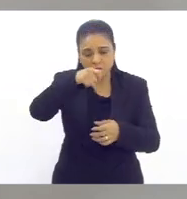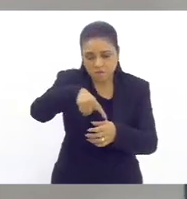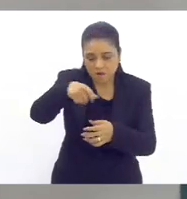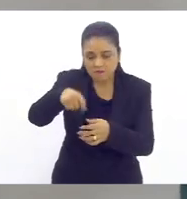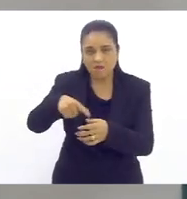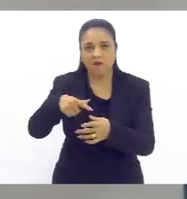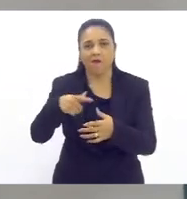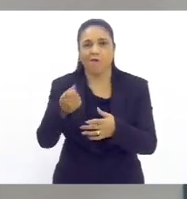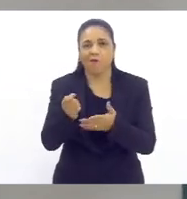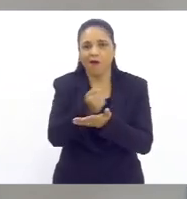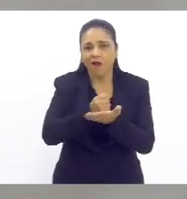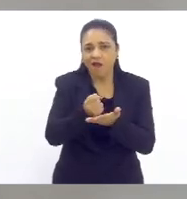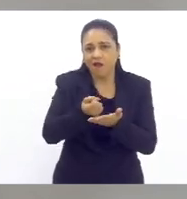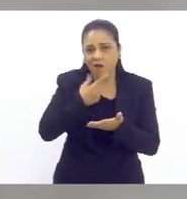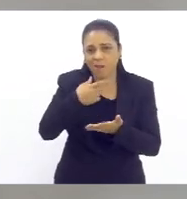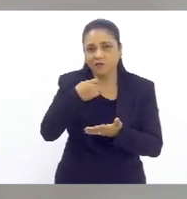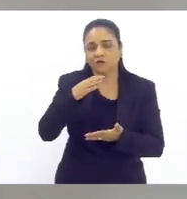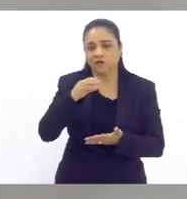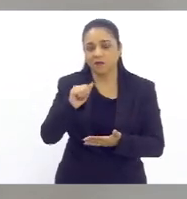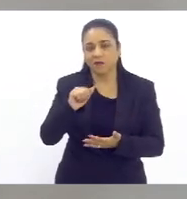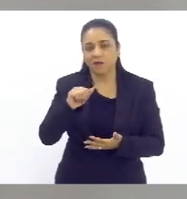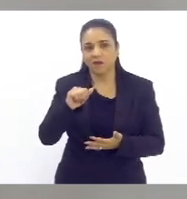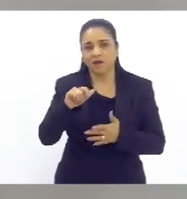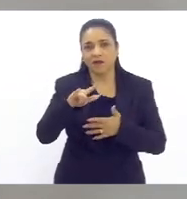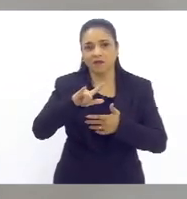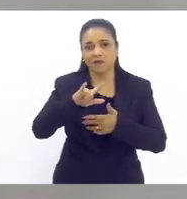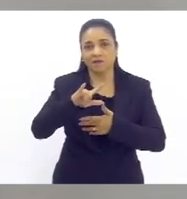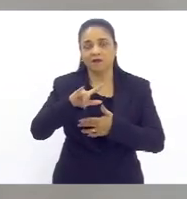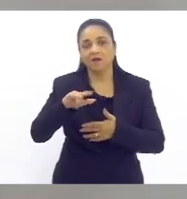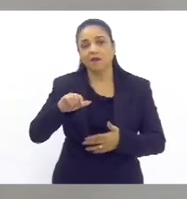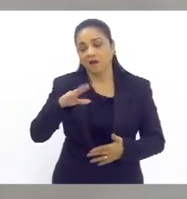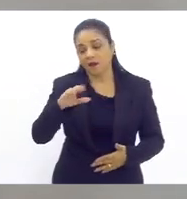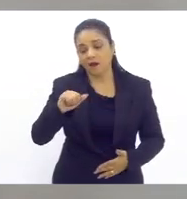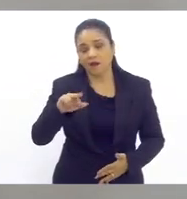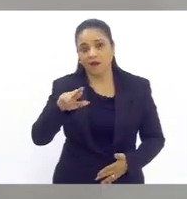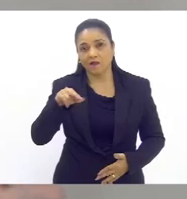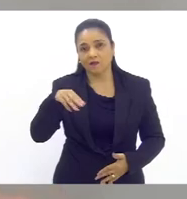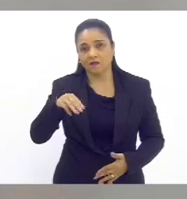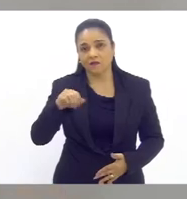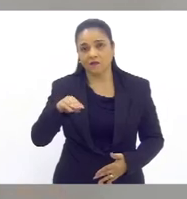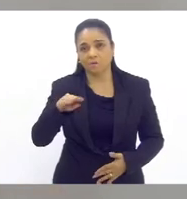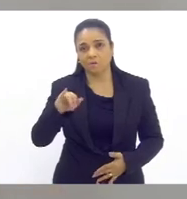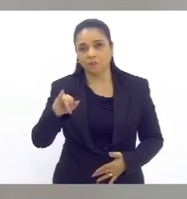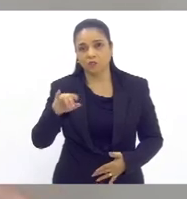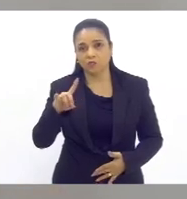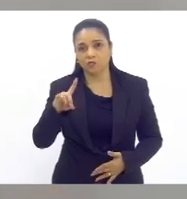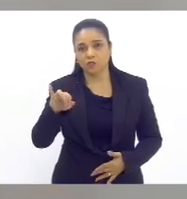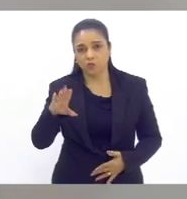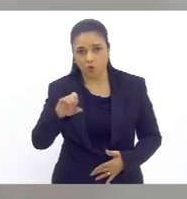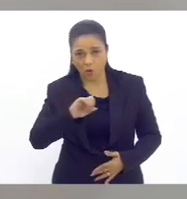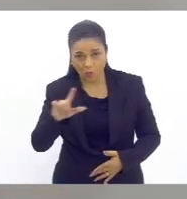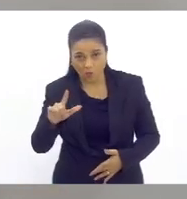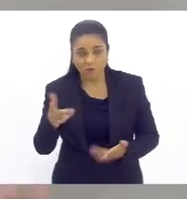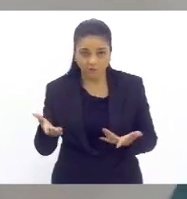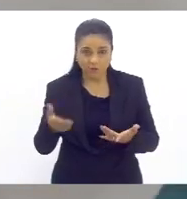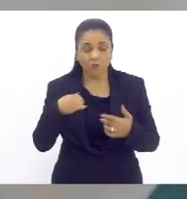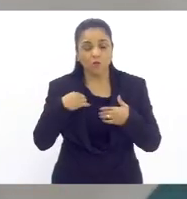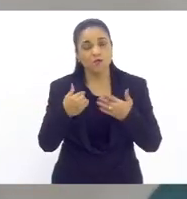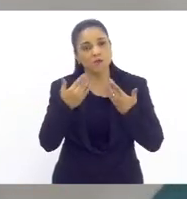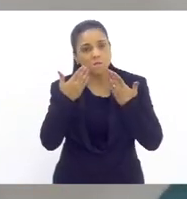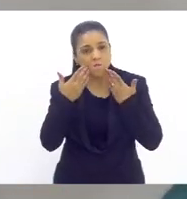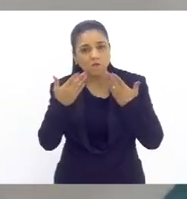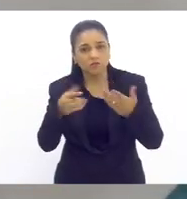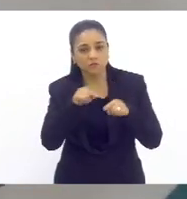avançar Então essa hipocrisia essa contradição é e o que eu queria trazer aqui é para vocês basicamente